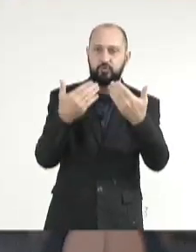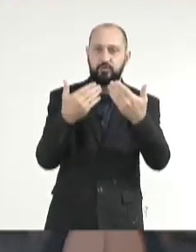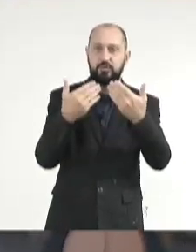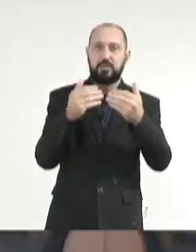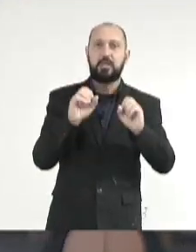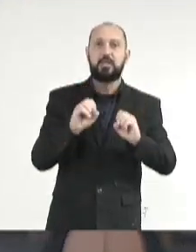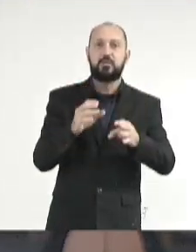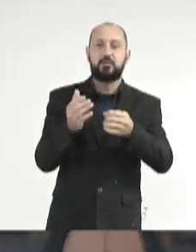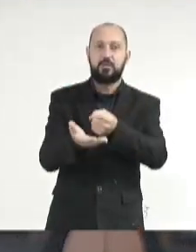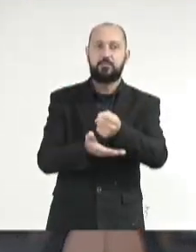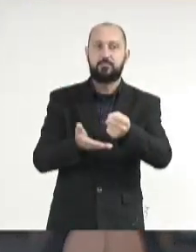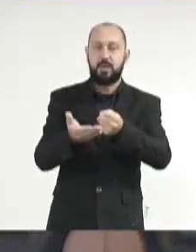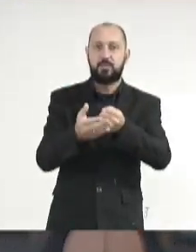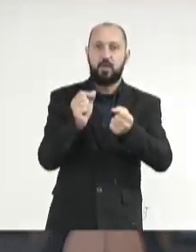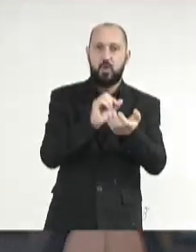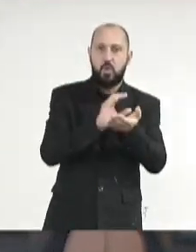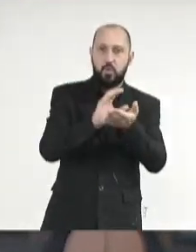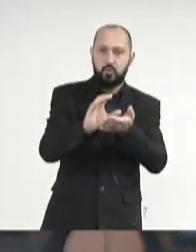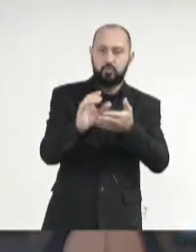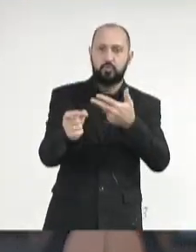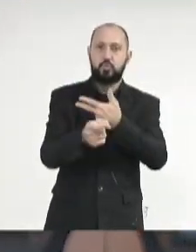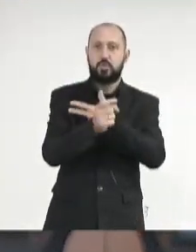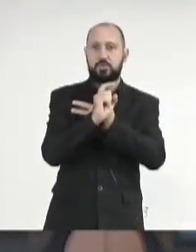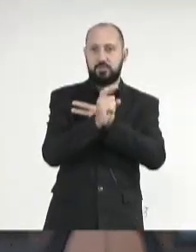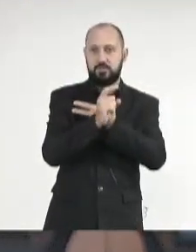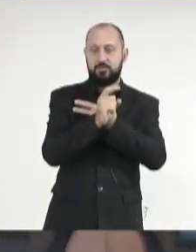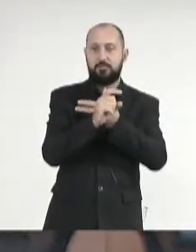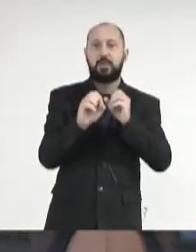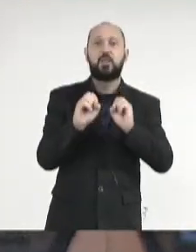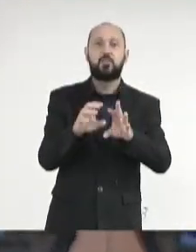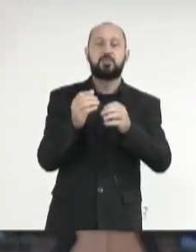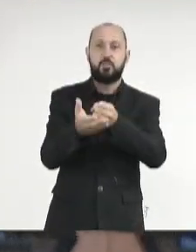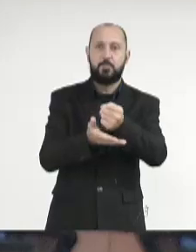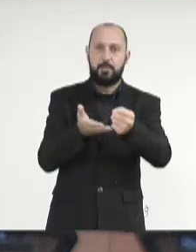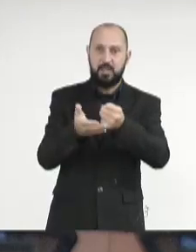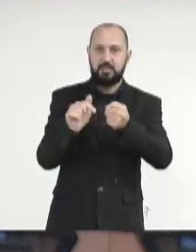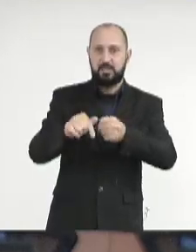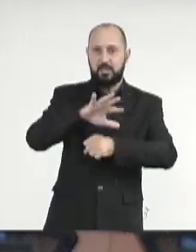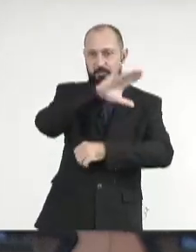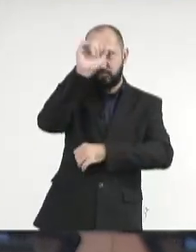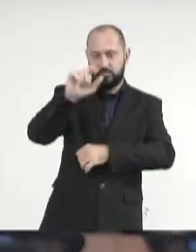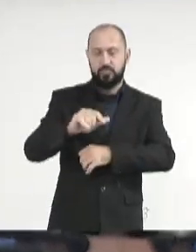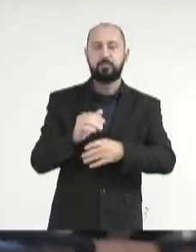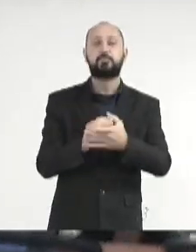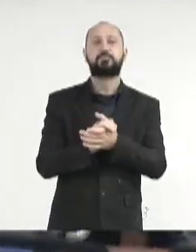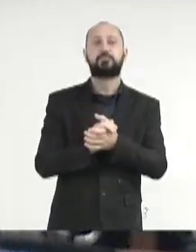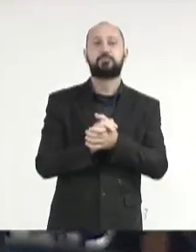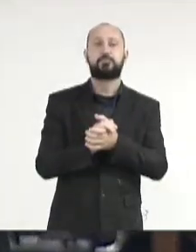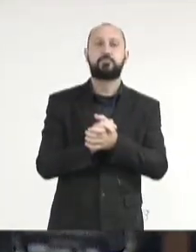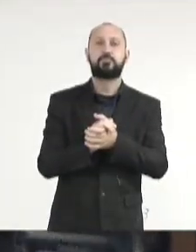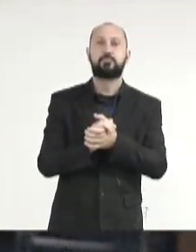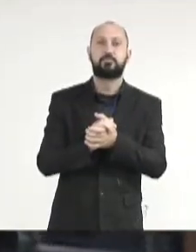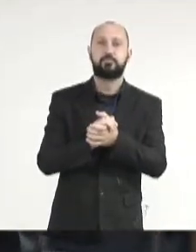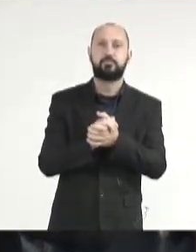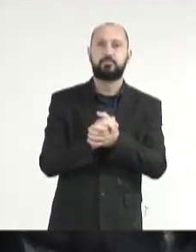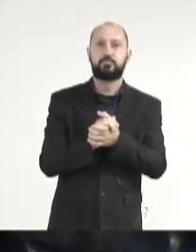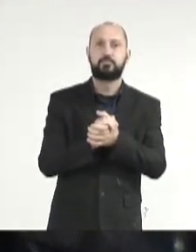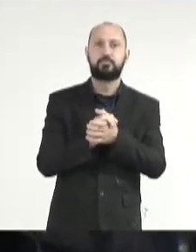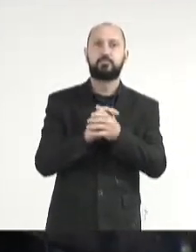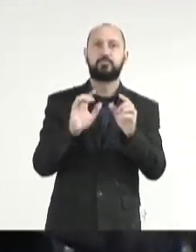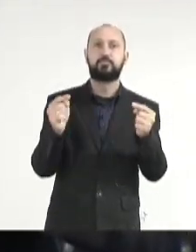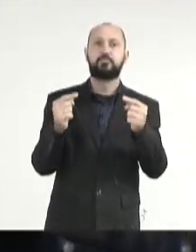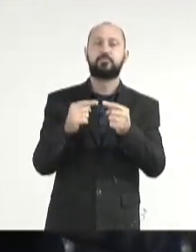da educação básica, que é um repasse do Executivo para a educação básica aqui de Mato Grosso do Sul. Ele foi, dentre as alterações,